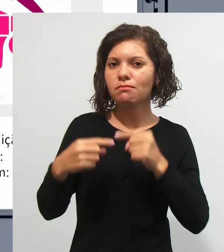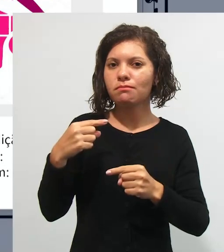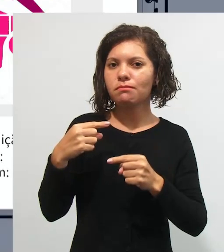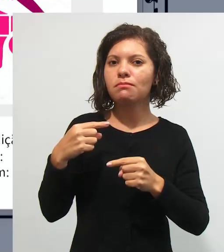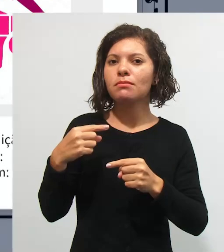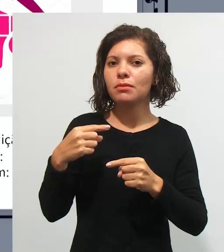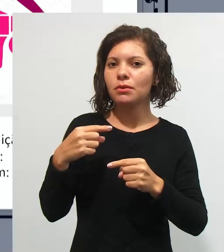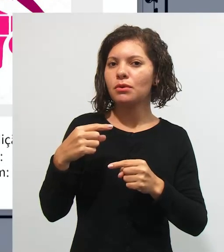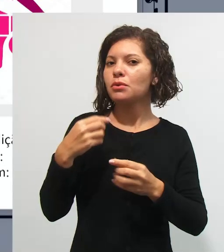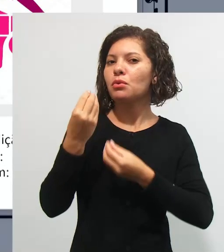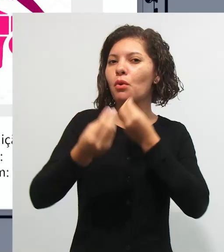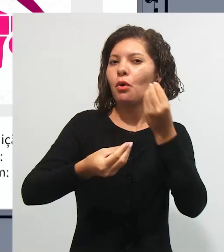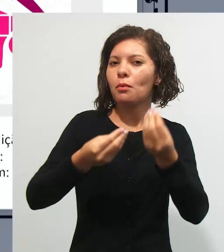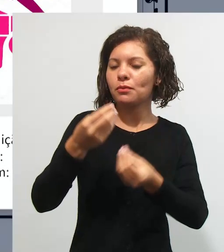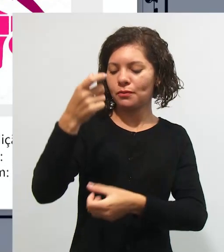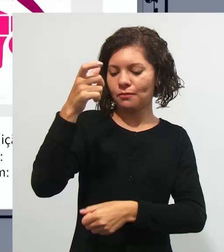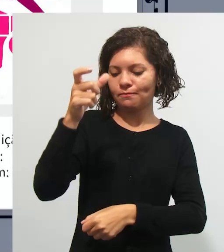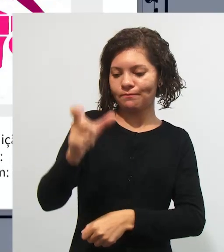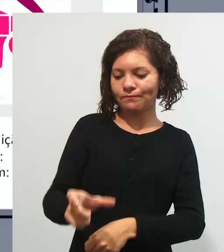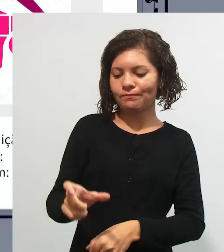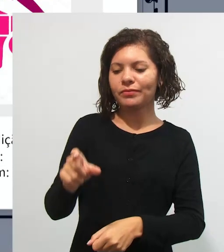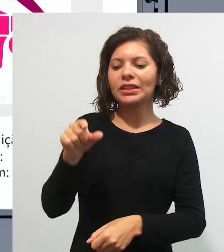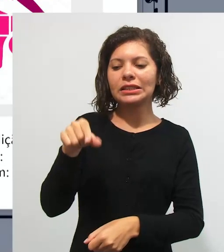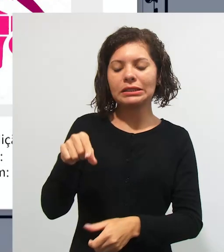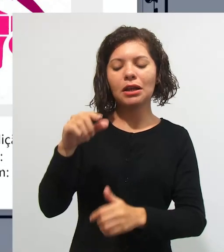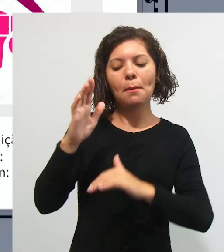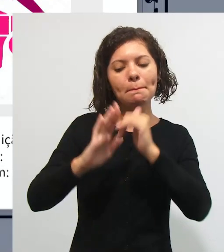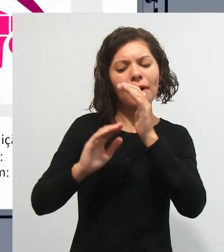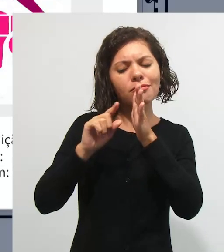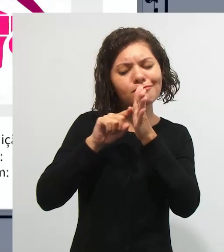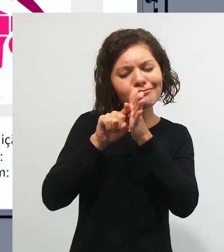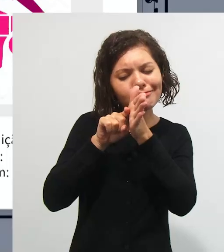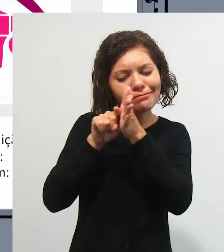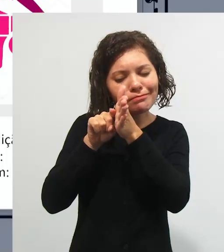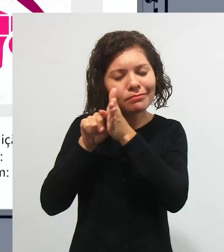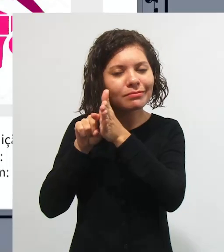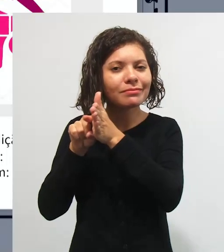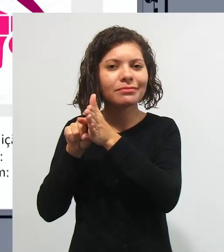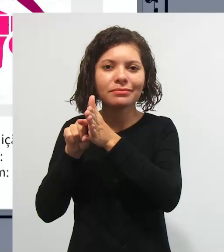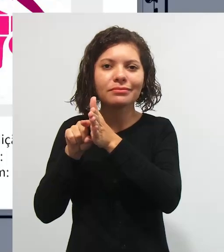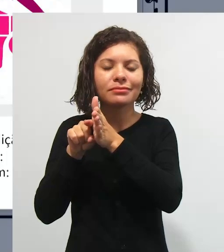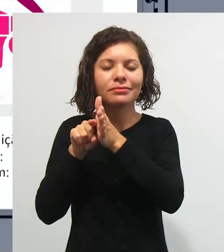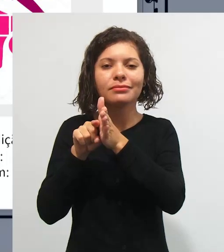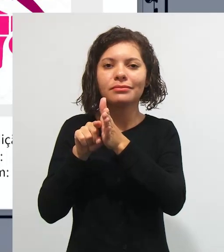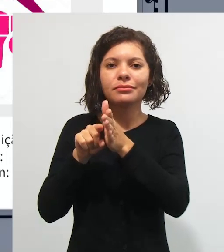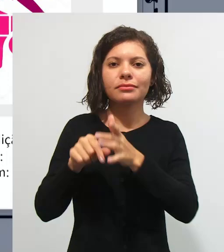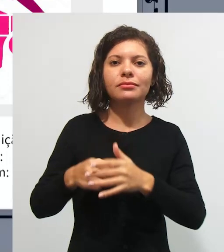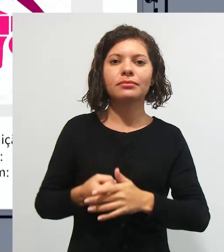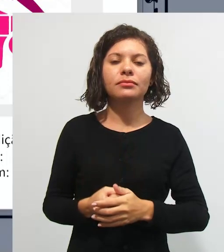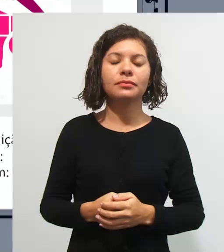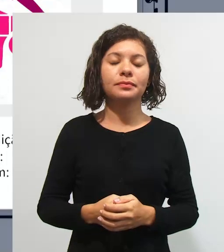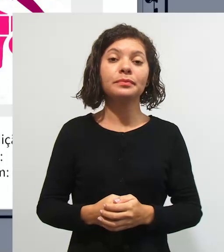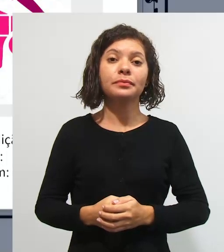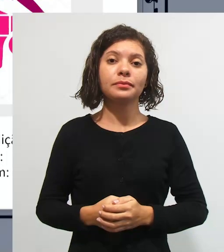pesquisador. Né? E essa participação na sociedade, né, requer